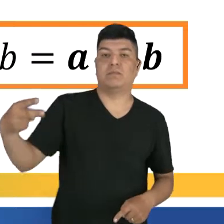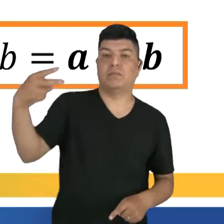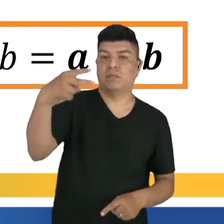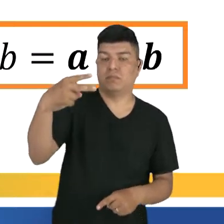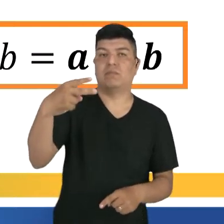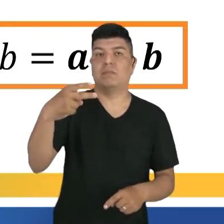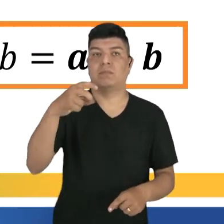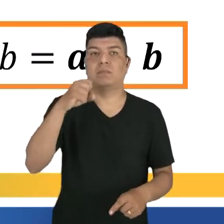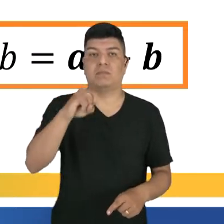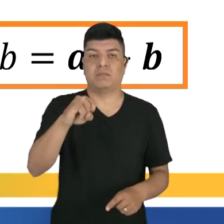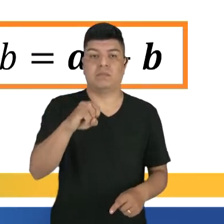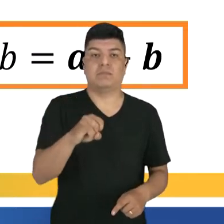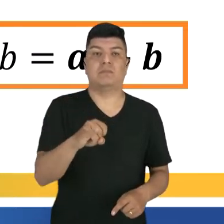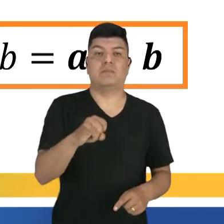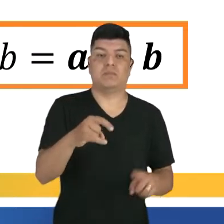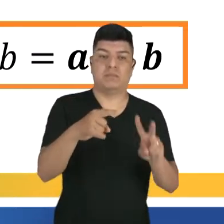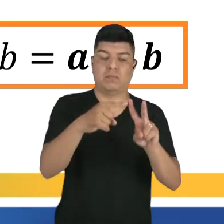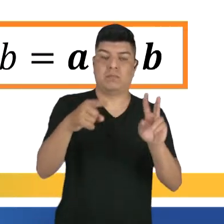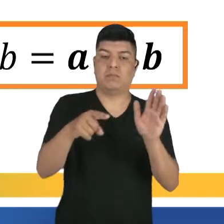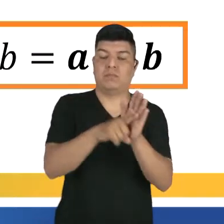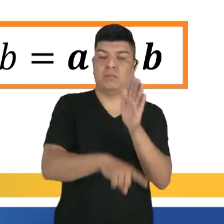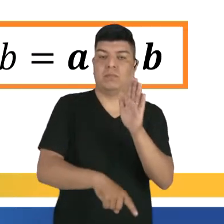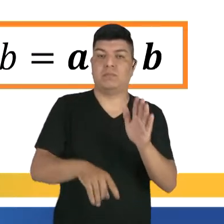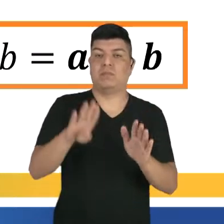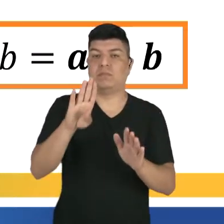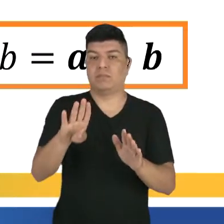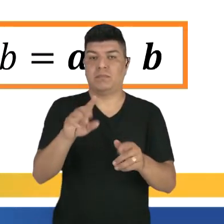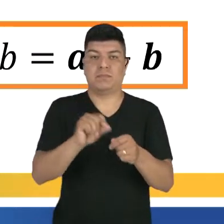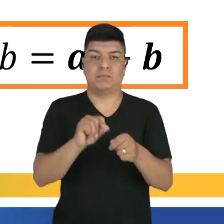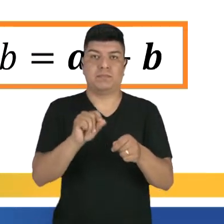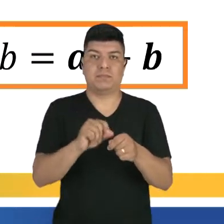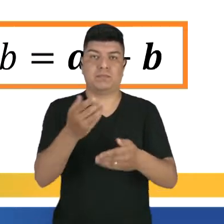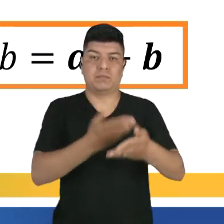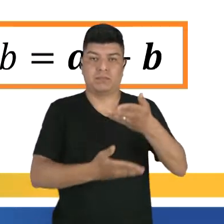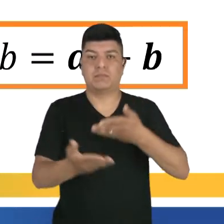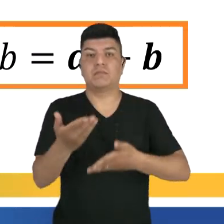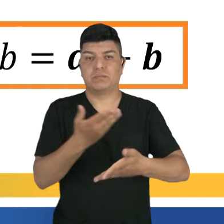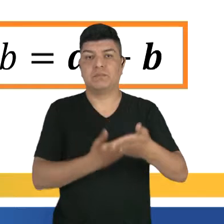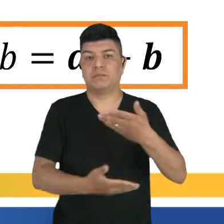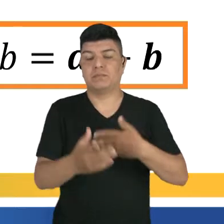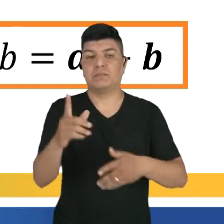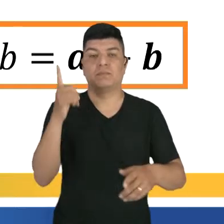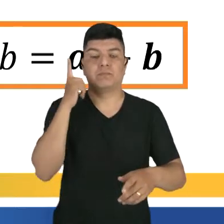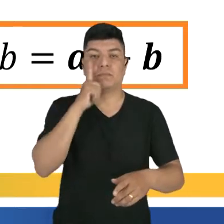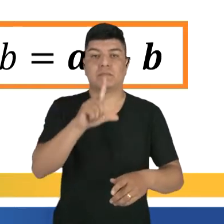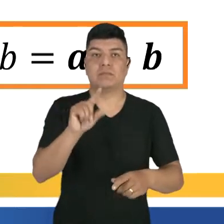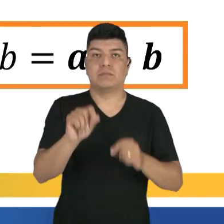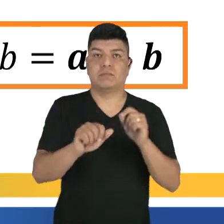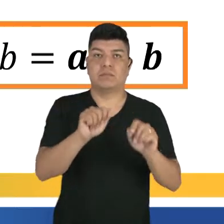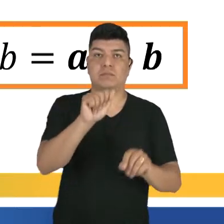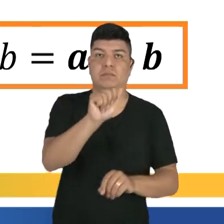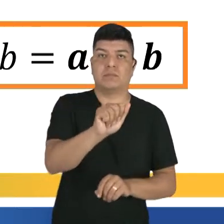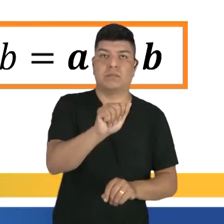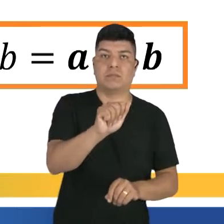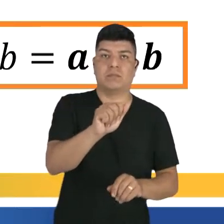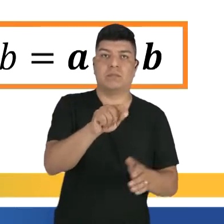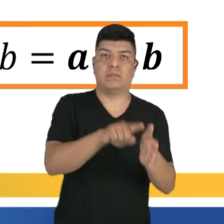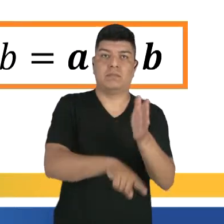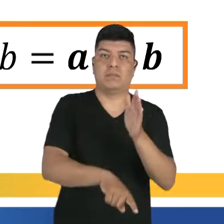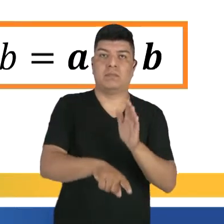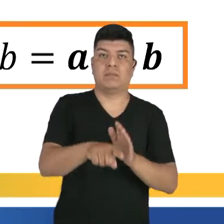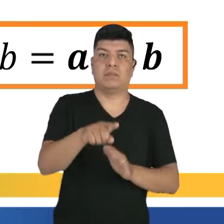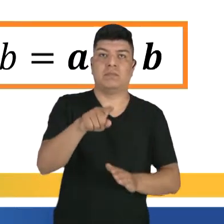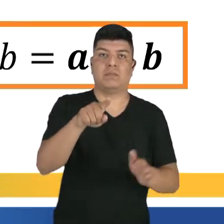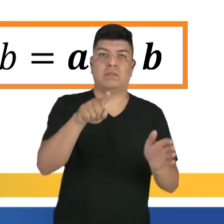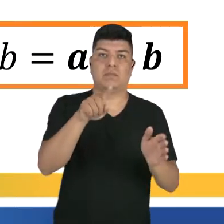mais a raiz de B, multiplicar pela raiz de A menos a raiz de B e fazer ali a distributividade, eu vou obter A menos raiz de